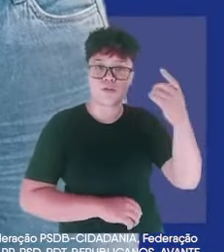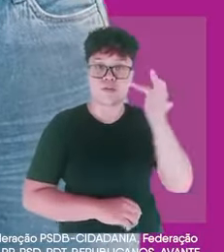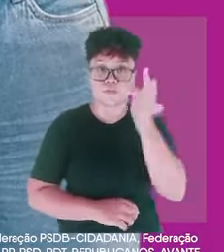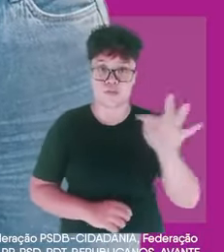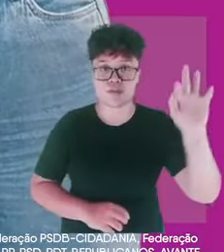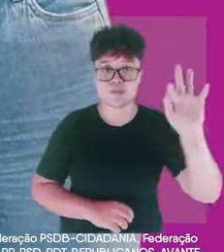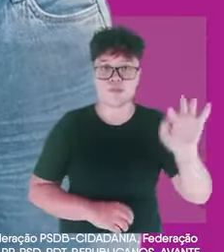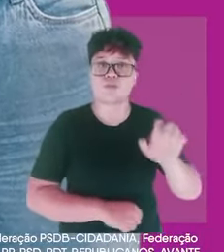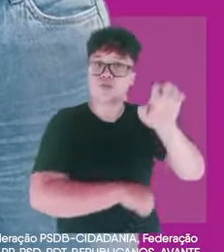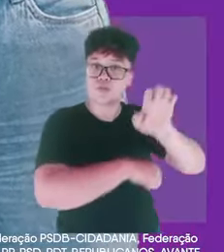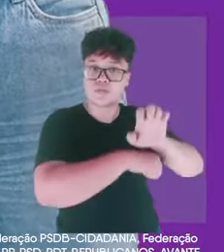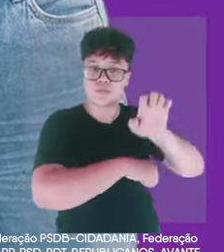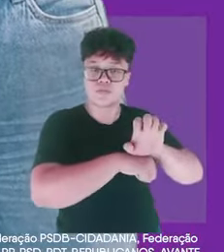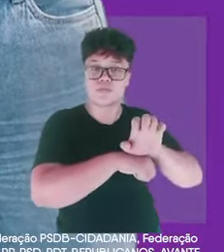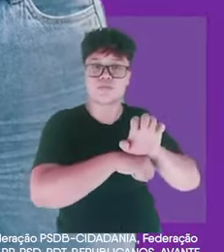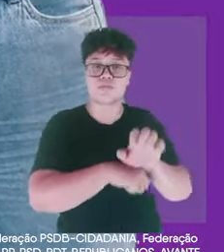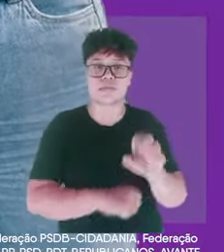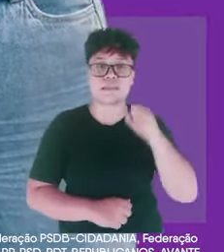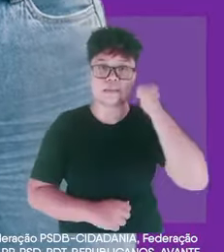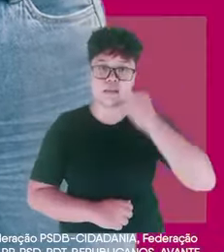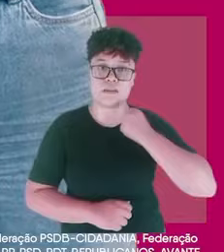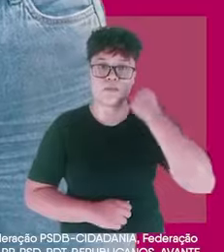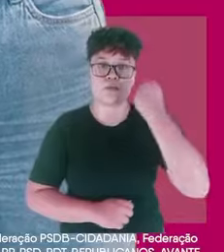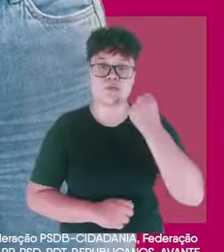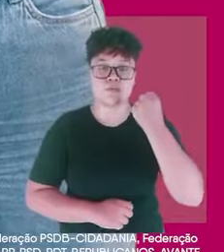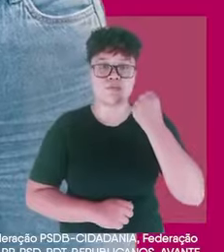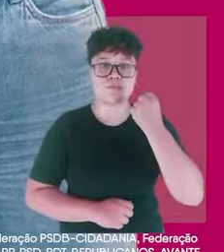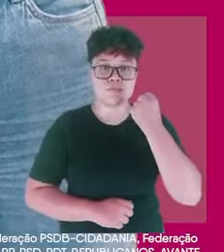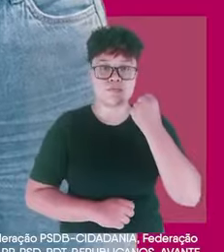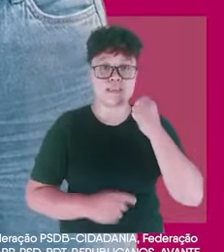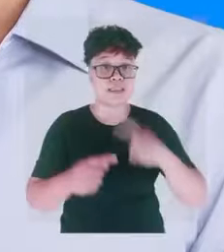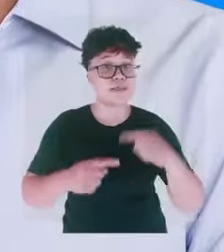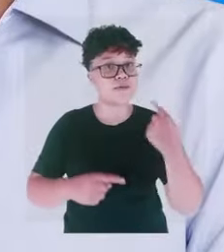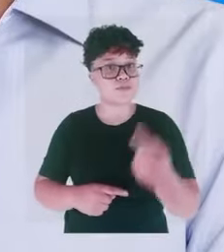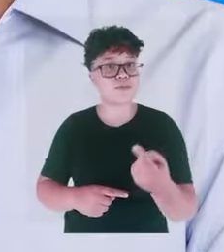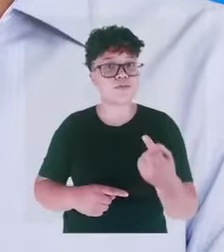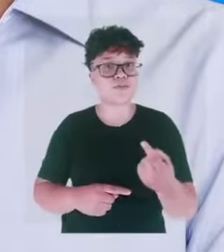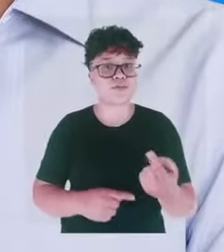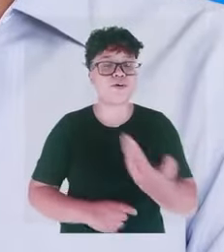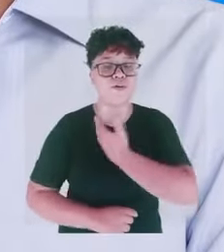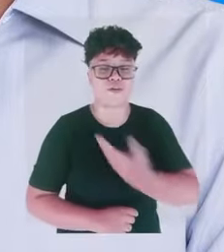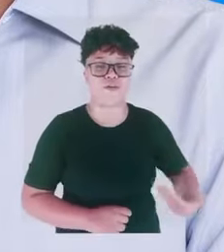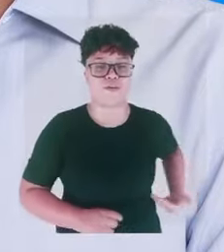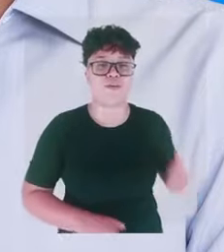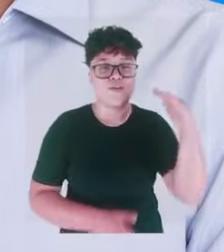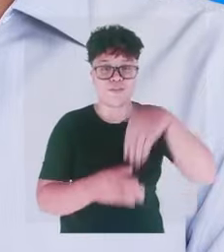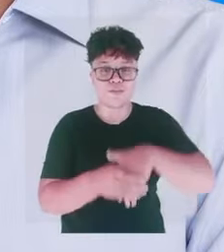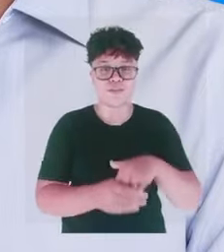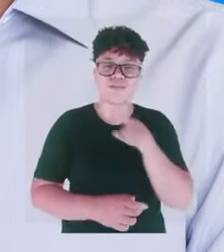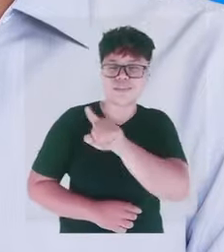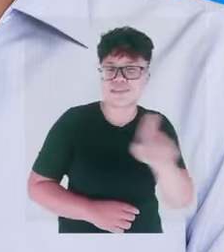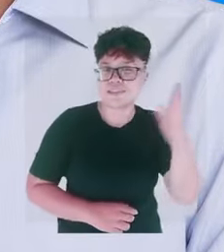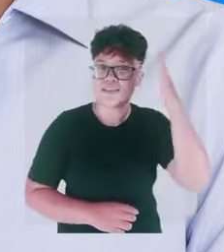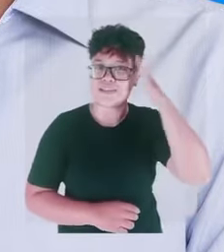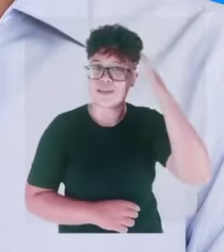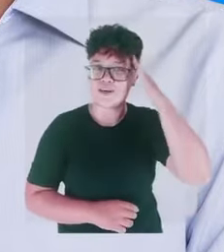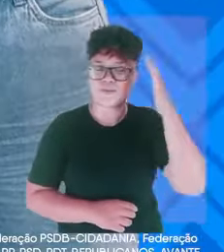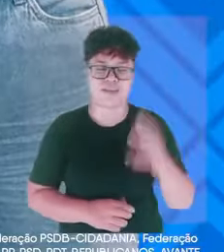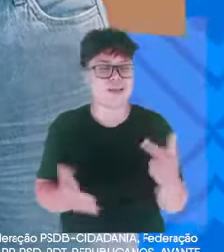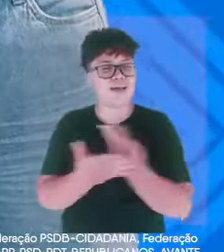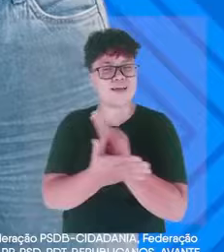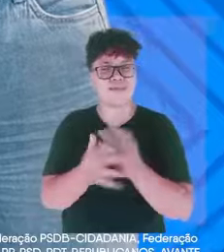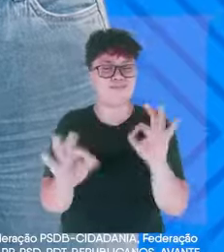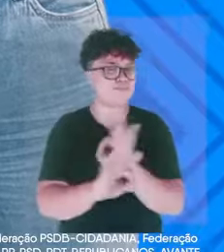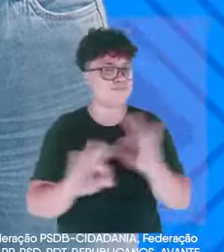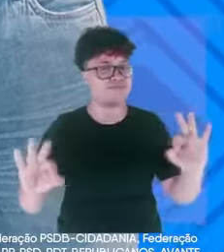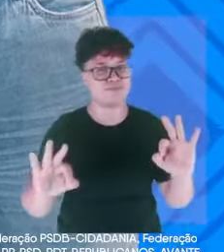deputado federal, deputado estadual, senador e depois é a vez de votar para governador. E aí você já sabe, não